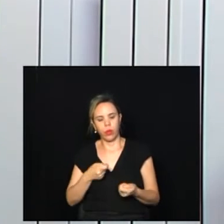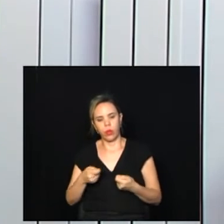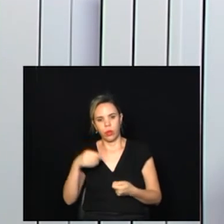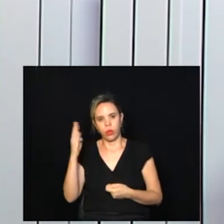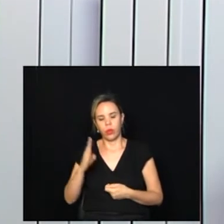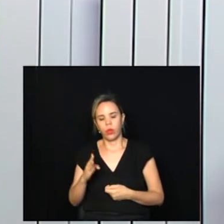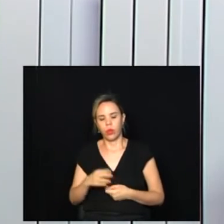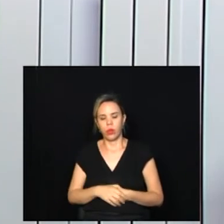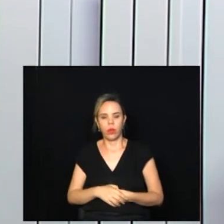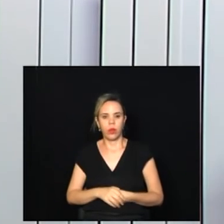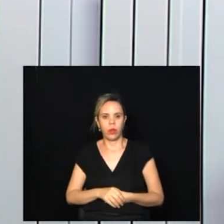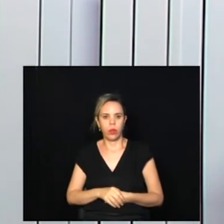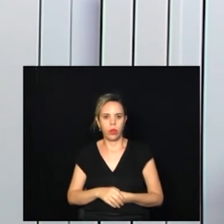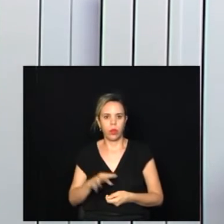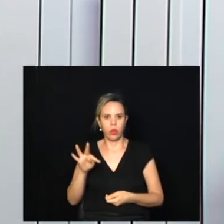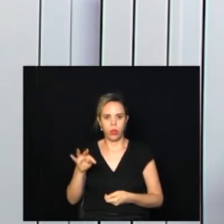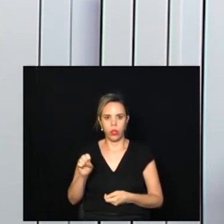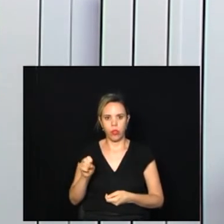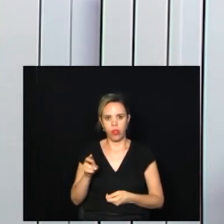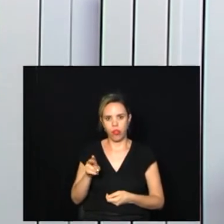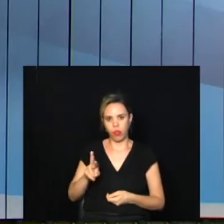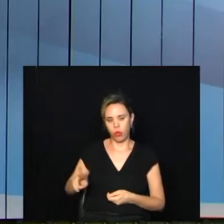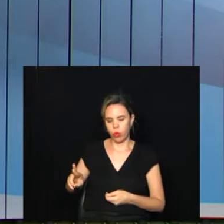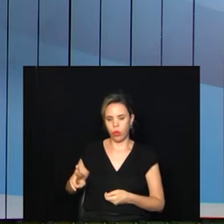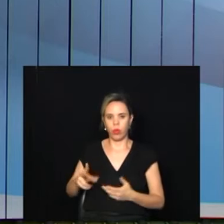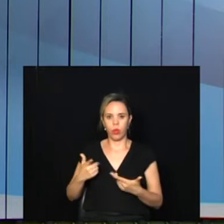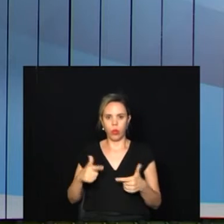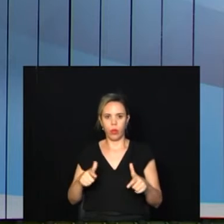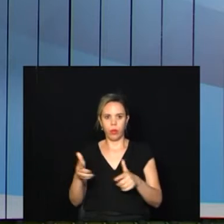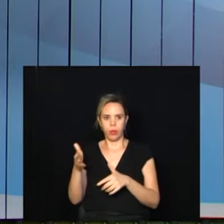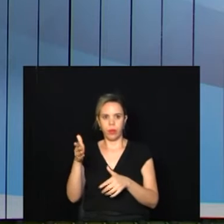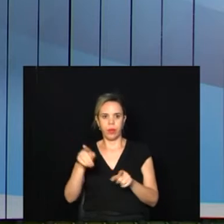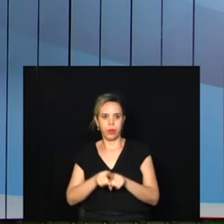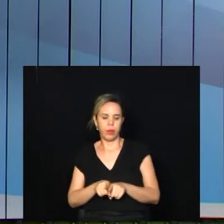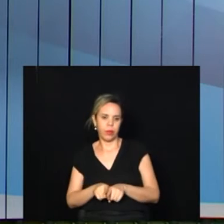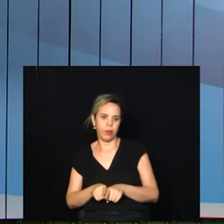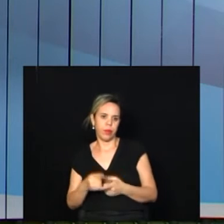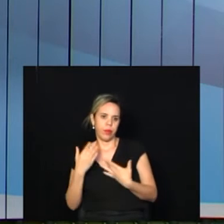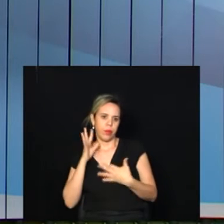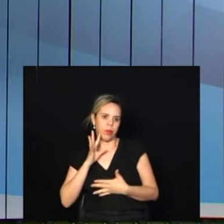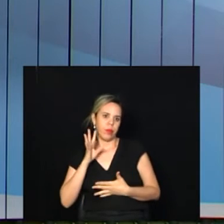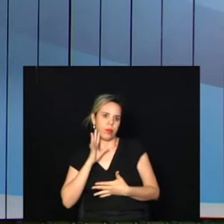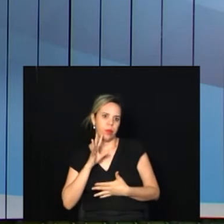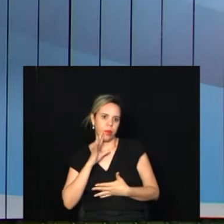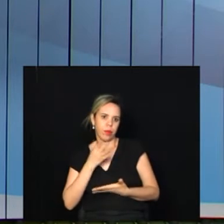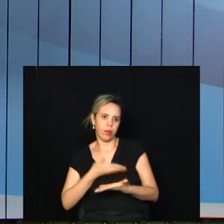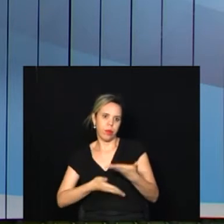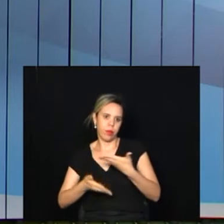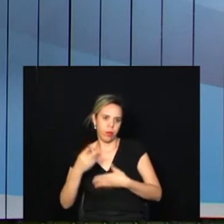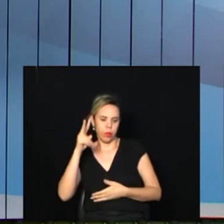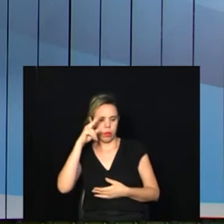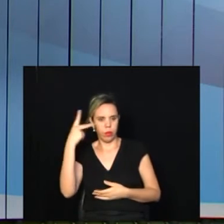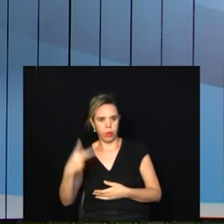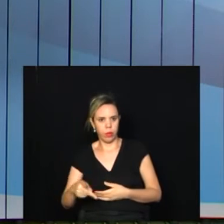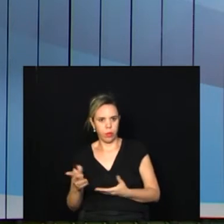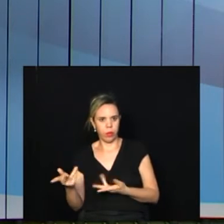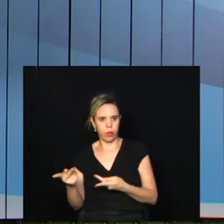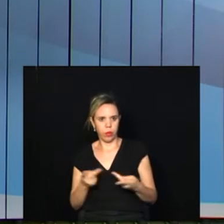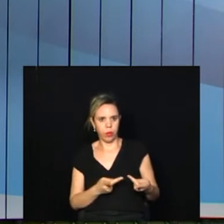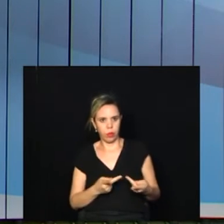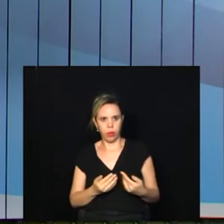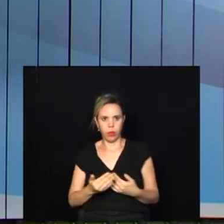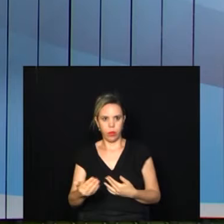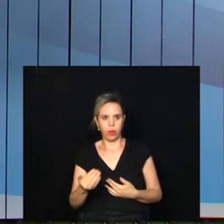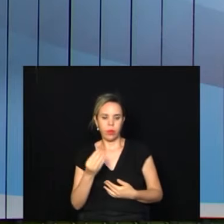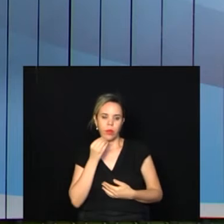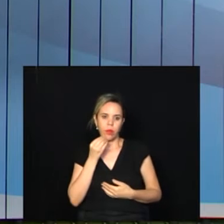Brasil, mas o tsuru te levou aí por outros caminhos. Então, muito bacana compartilhar a sua história. Já fica o convite aqui para